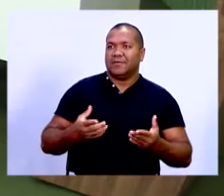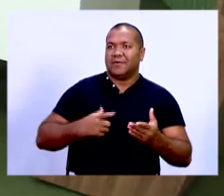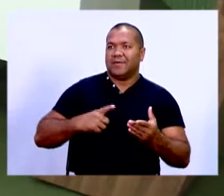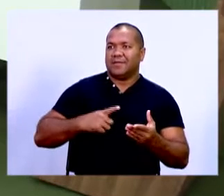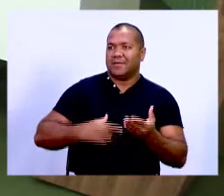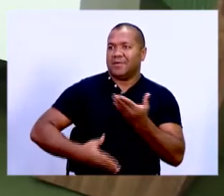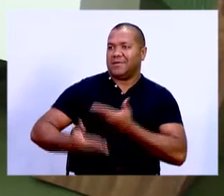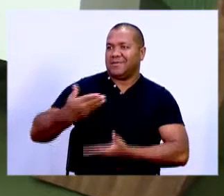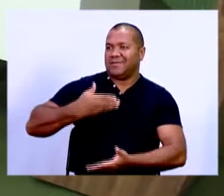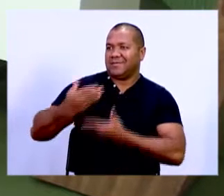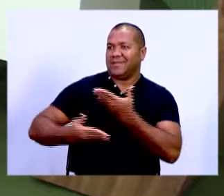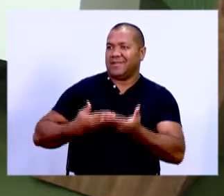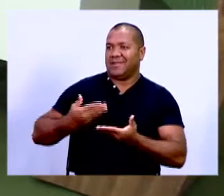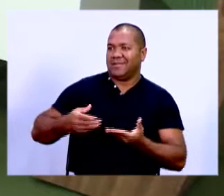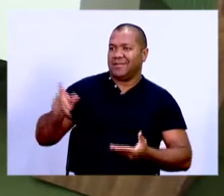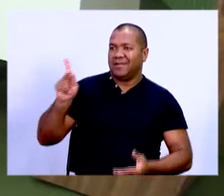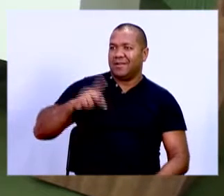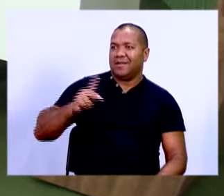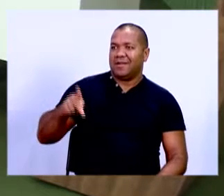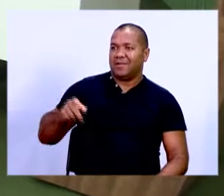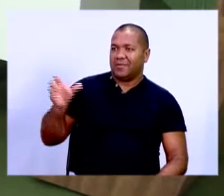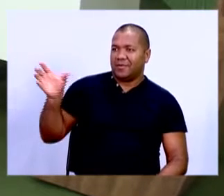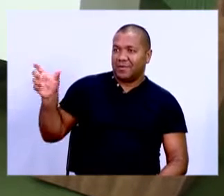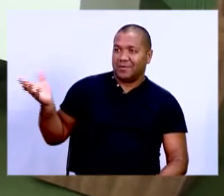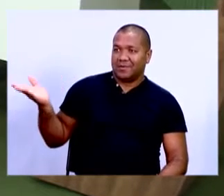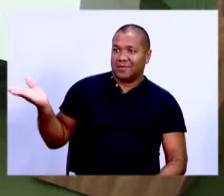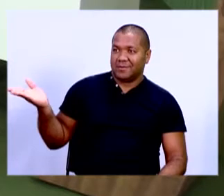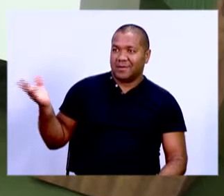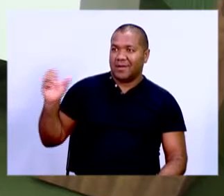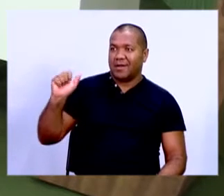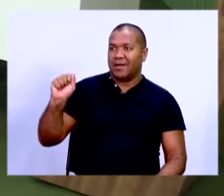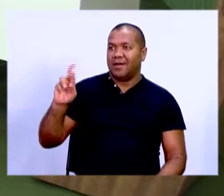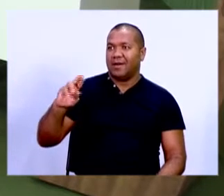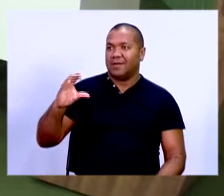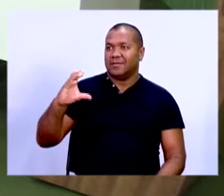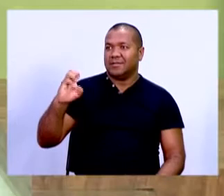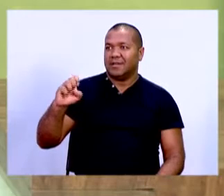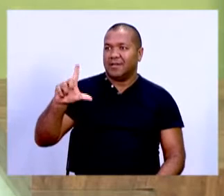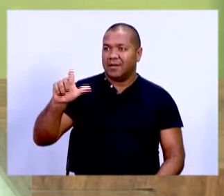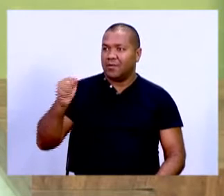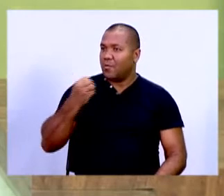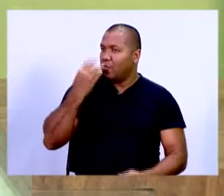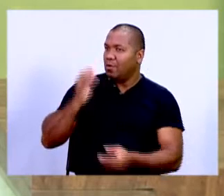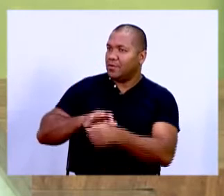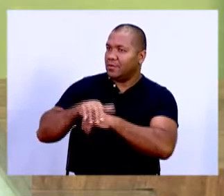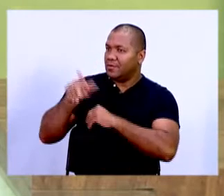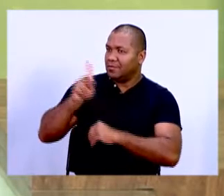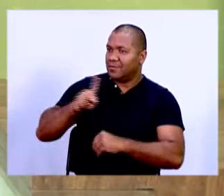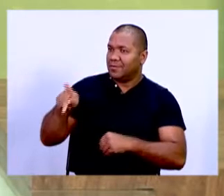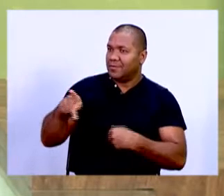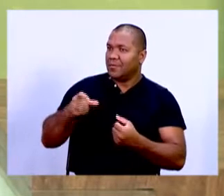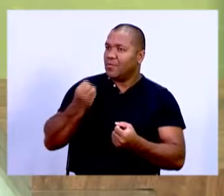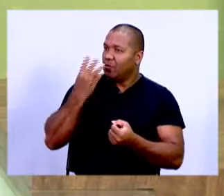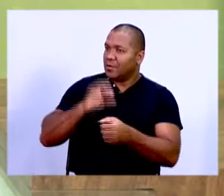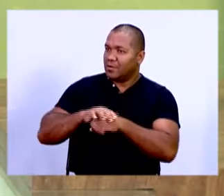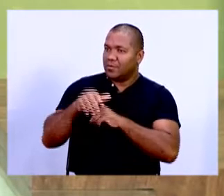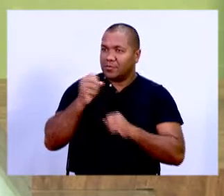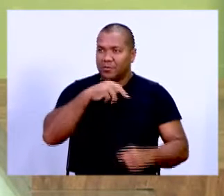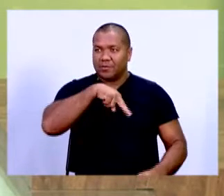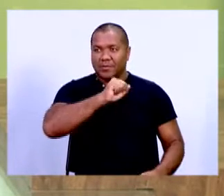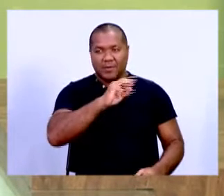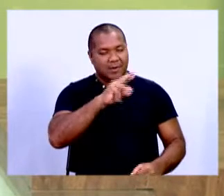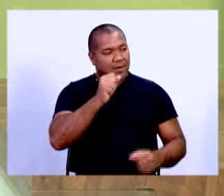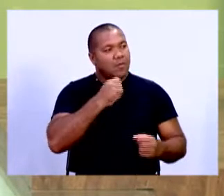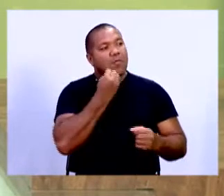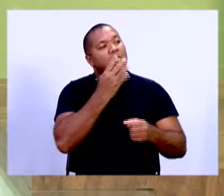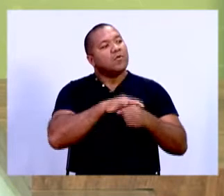interagir com a gente sobre esse problema, é a professora Araceli. Boa noite, professora. Boa noite, professora Naira. Boa